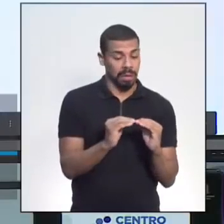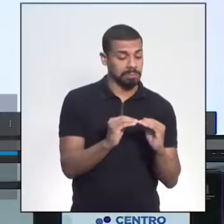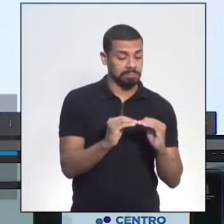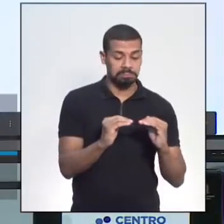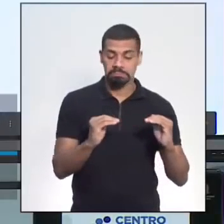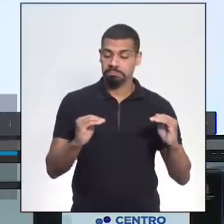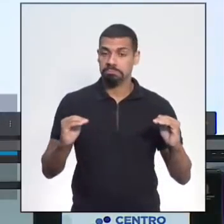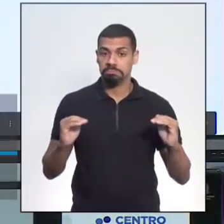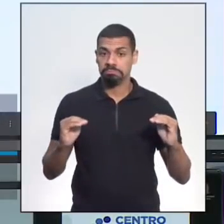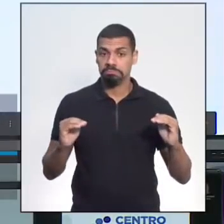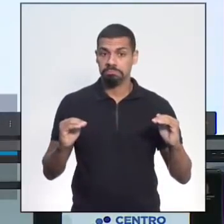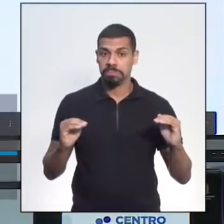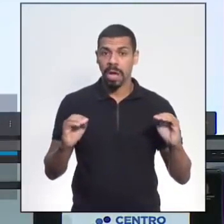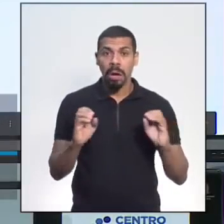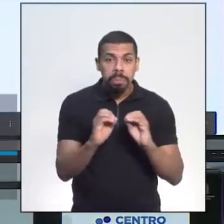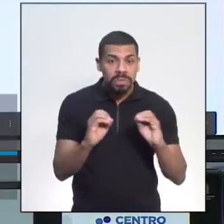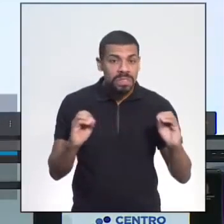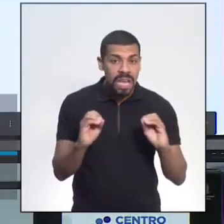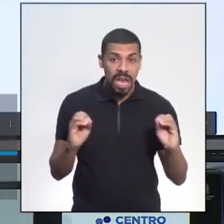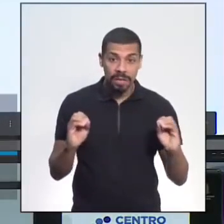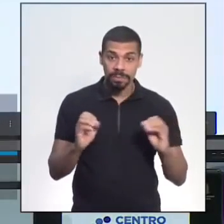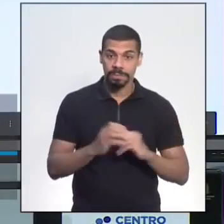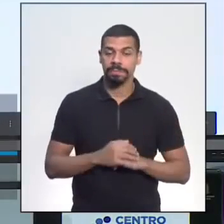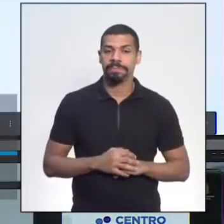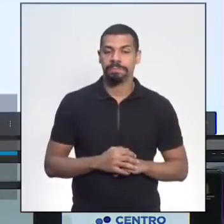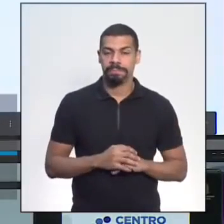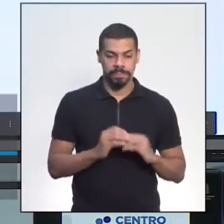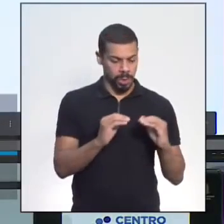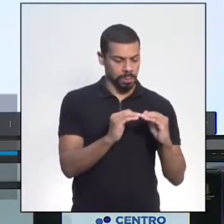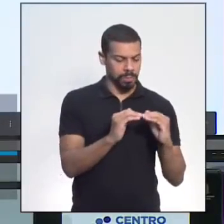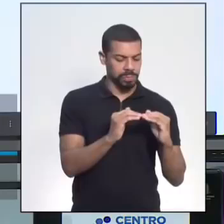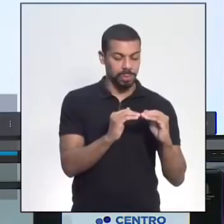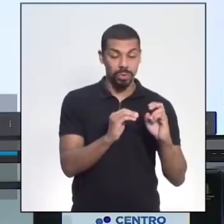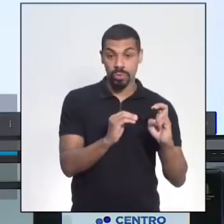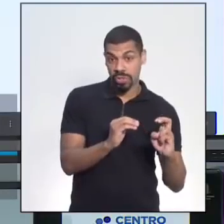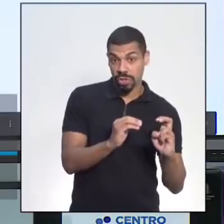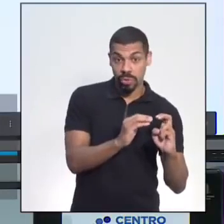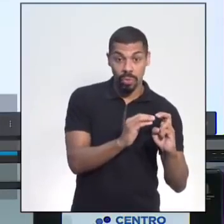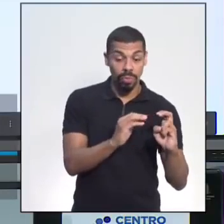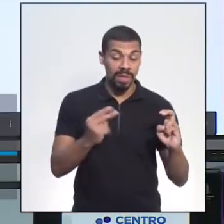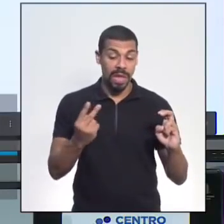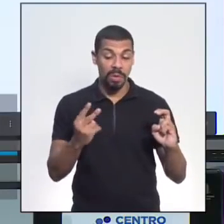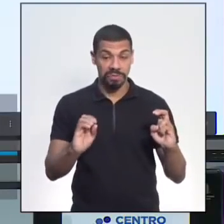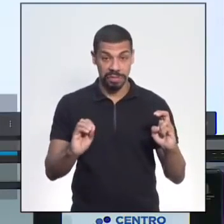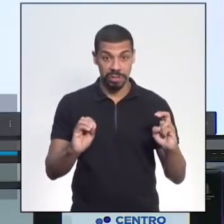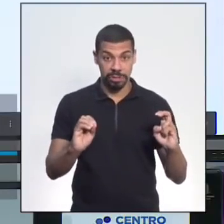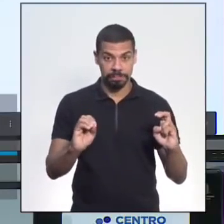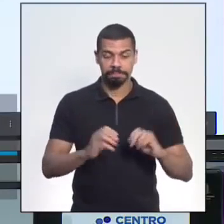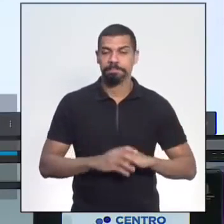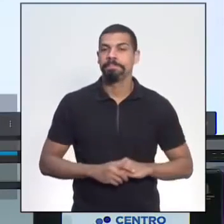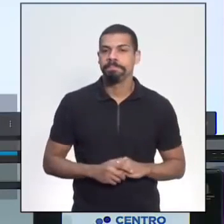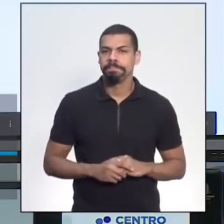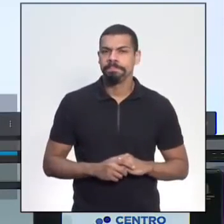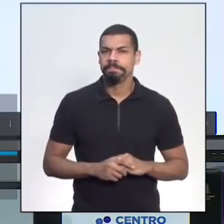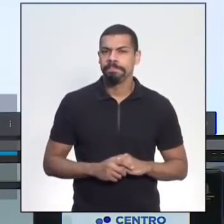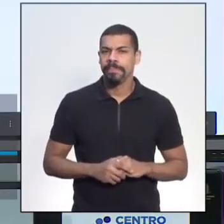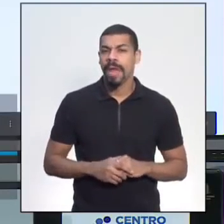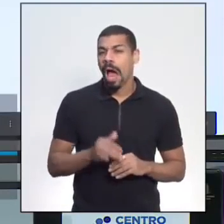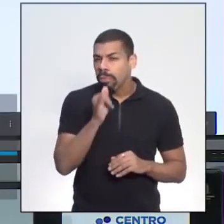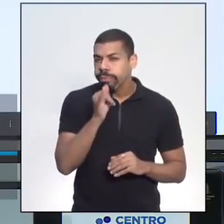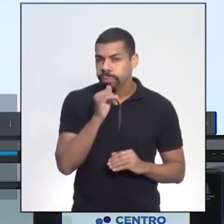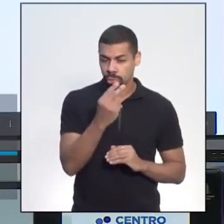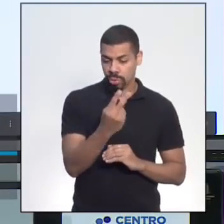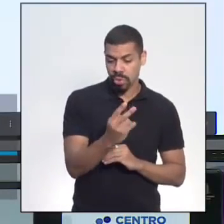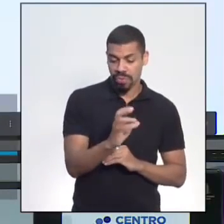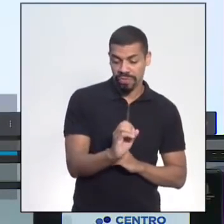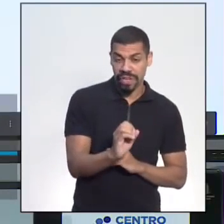a velocidade foi nula. Então, ela está constante dos 5 até o 20. Tudo bem? Agora, de 20